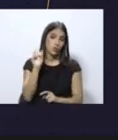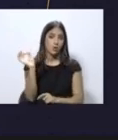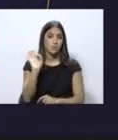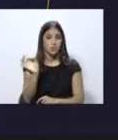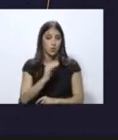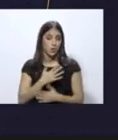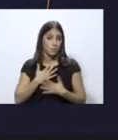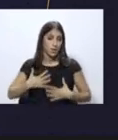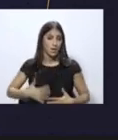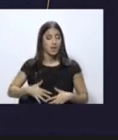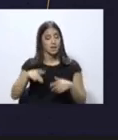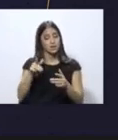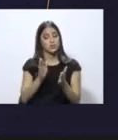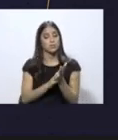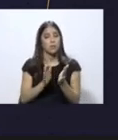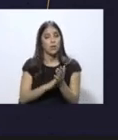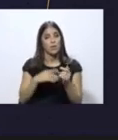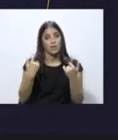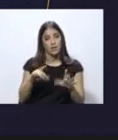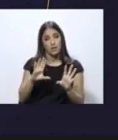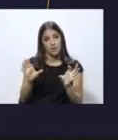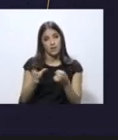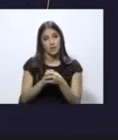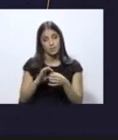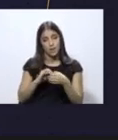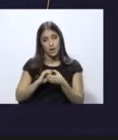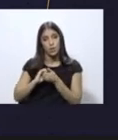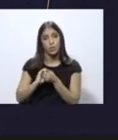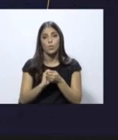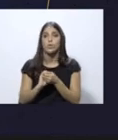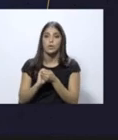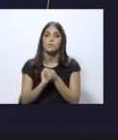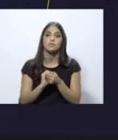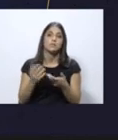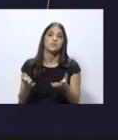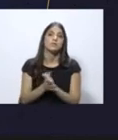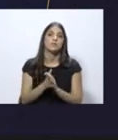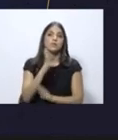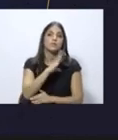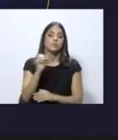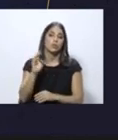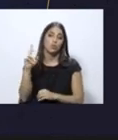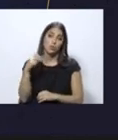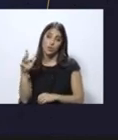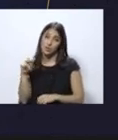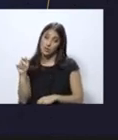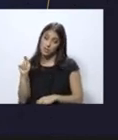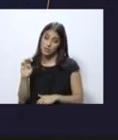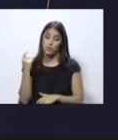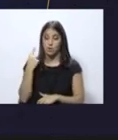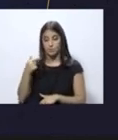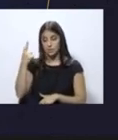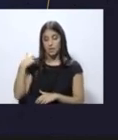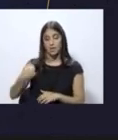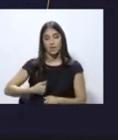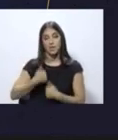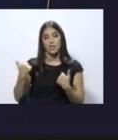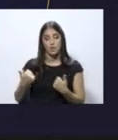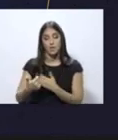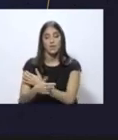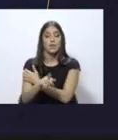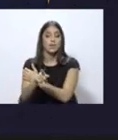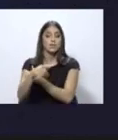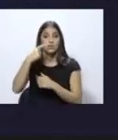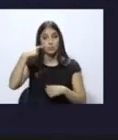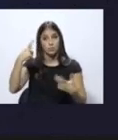é a prova de que a equipa tem uma grande coesão. João Rodrigues tinha ganho na Torre. Exatamente. E isto é a prova de que o Nuno